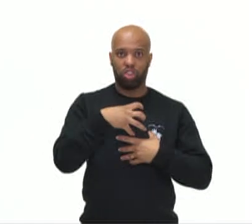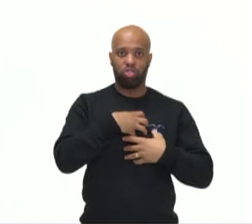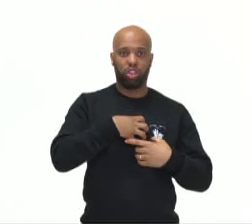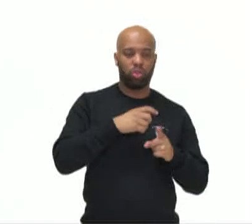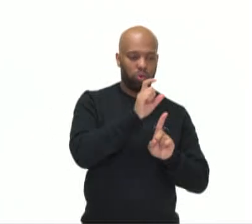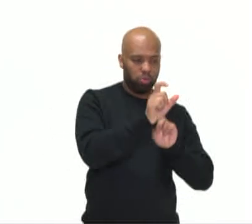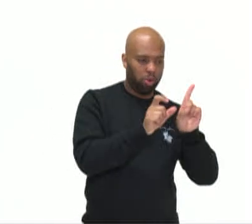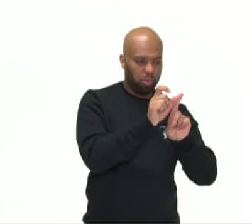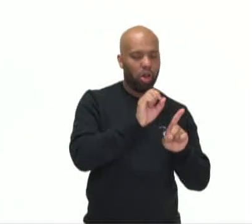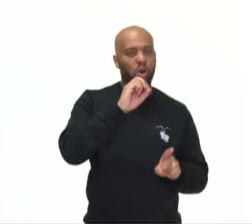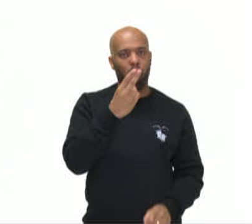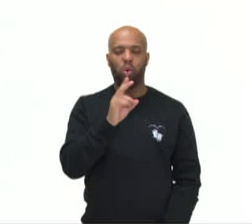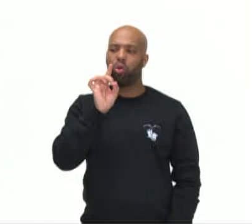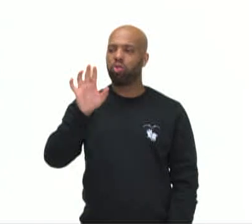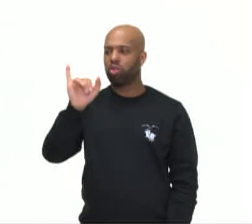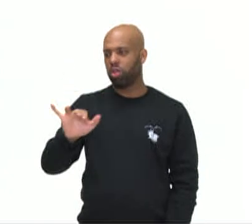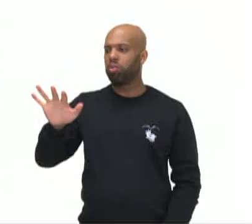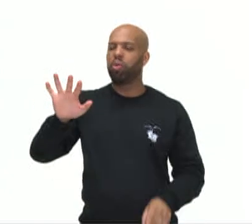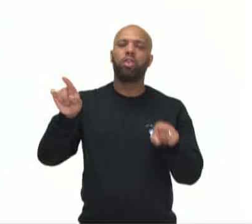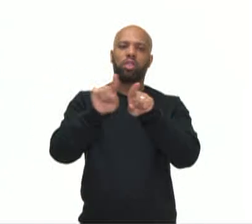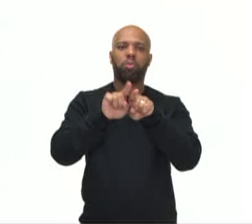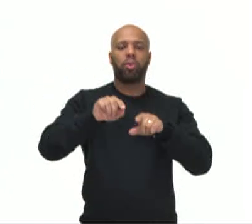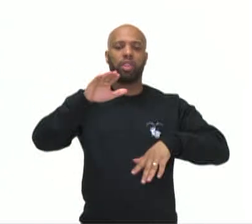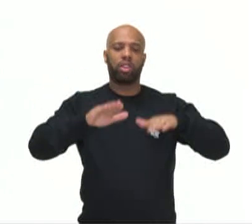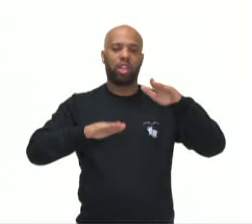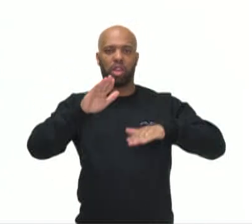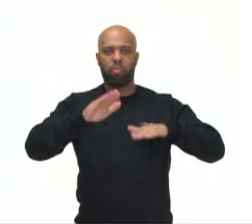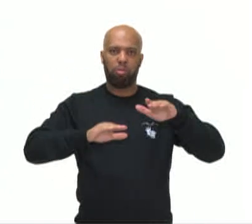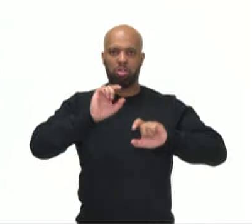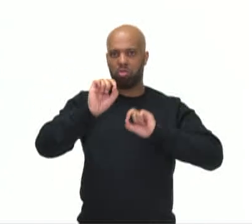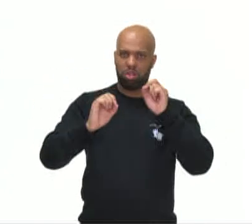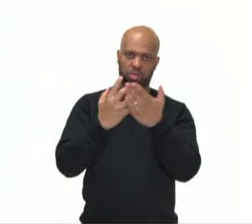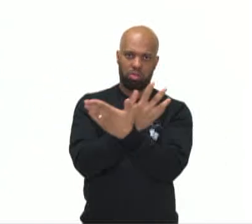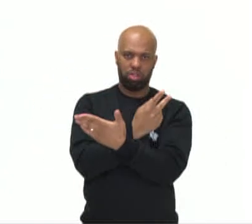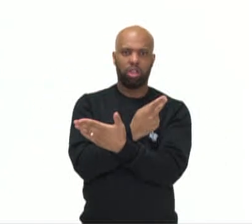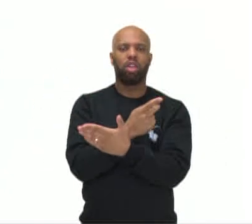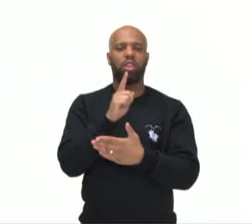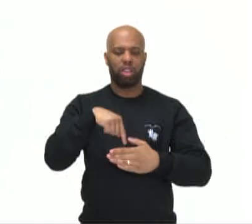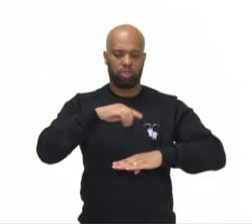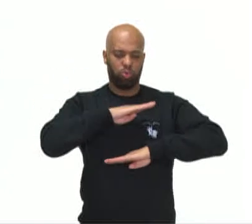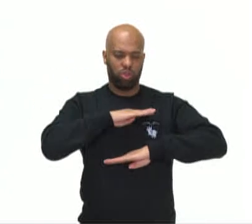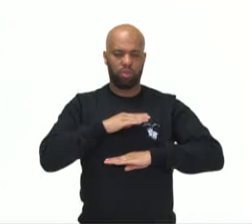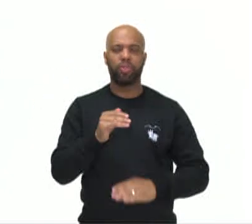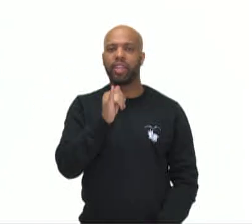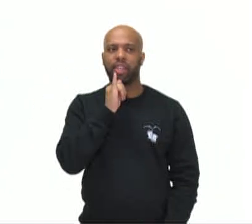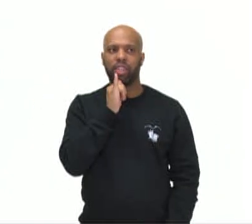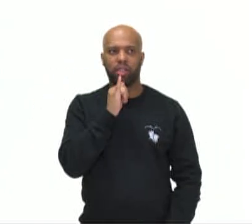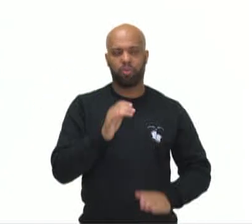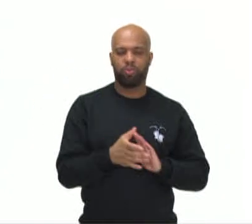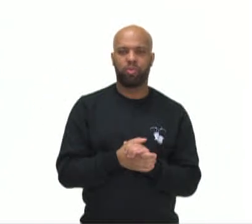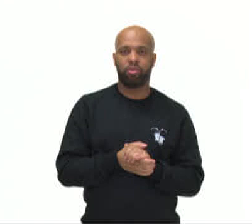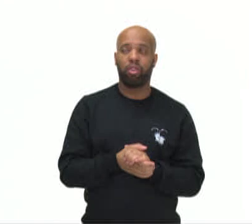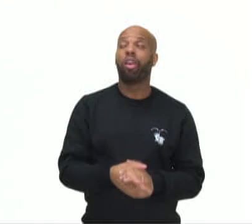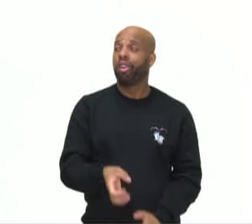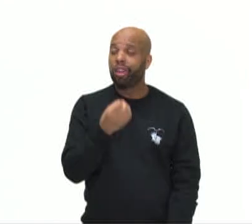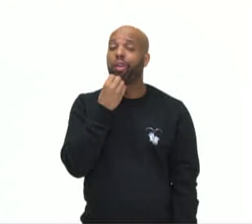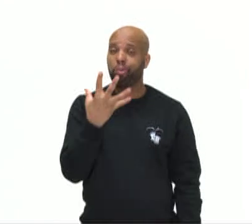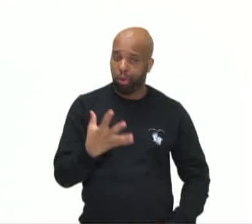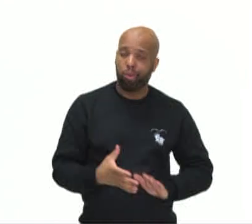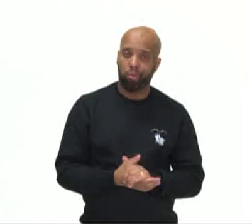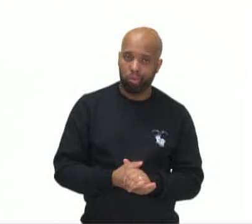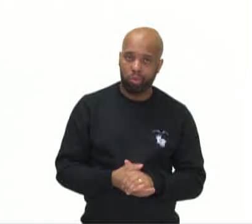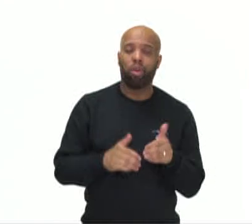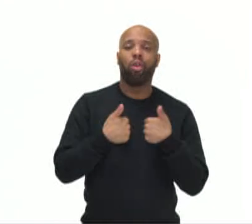se apresentar por meio de ilustrações de desenhos, dependendo da situação. Então, um exemplo de ironia. Que bom que o ônibus quebrou